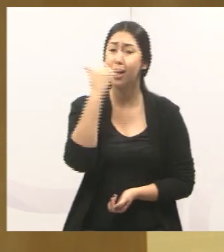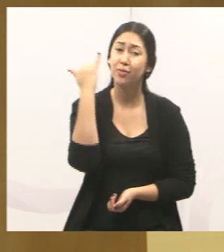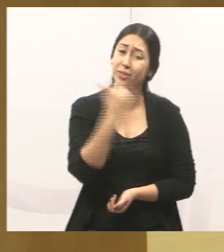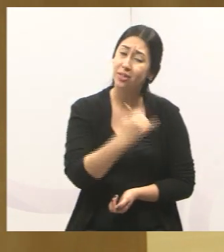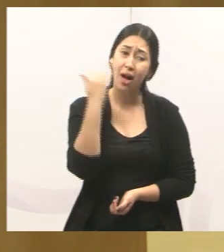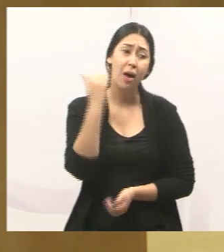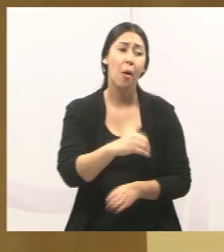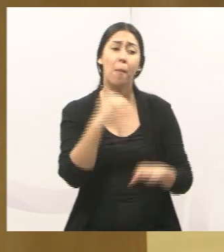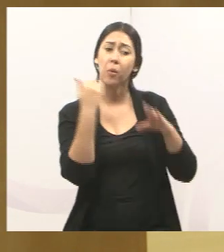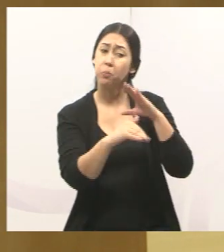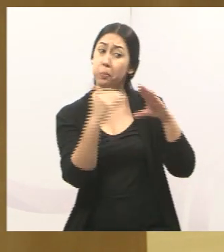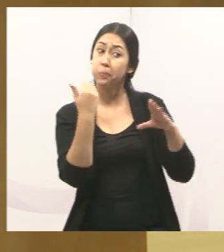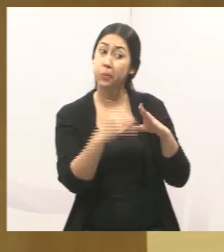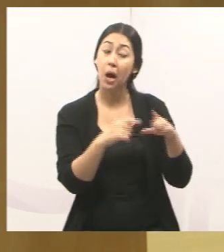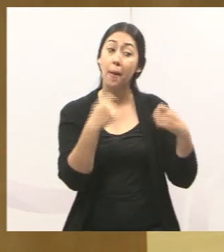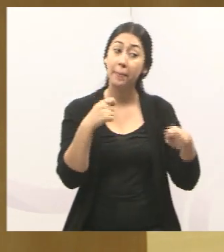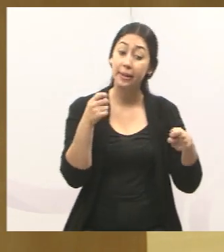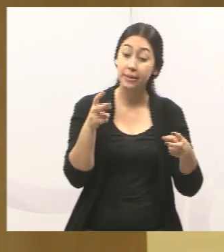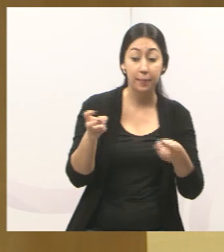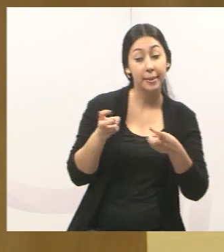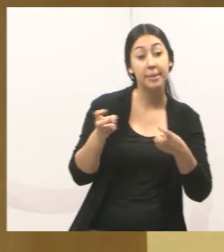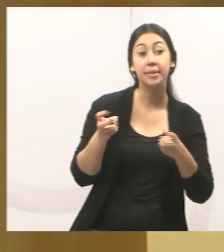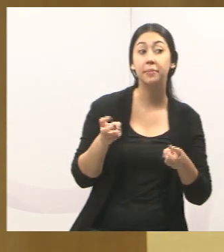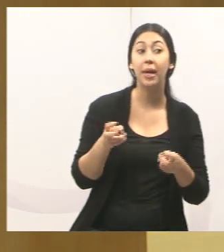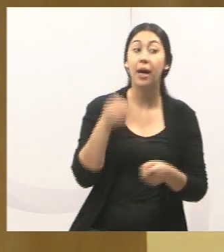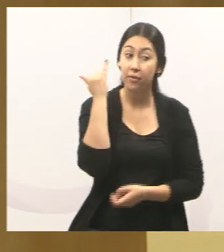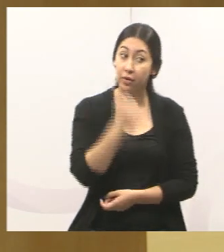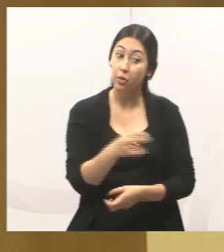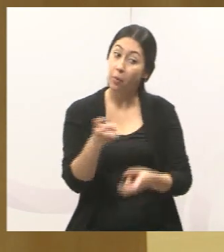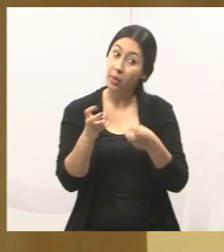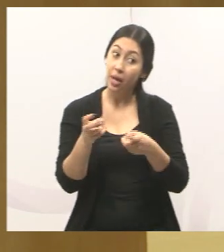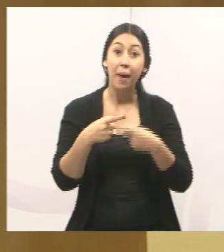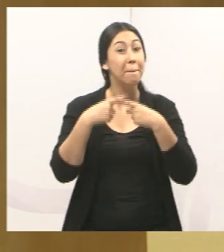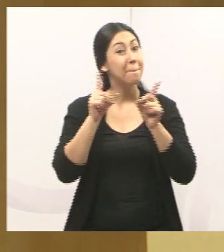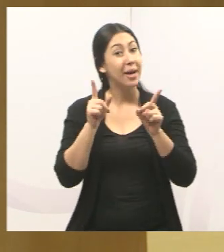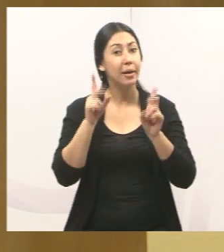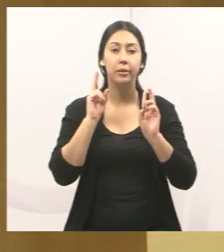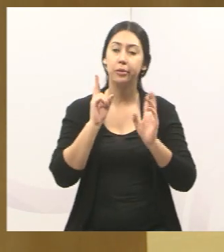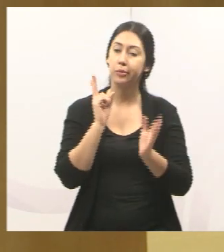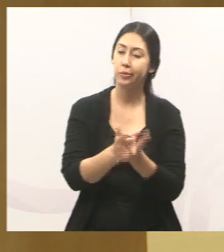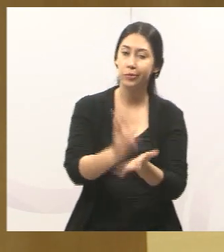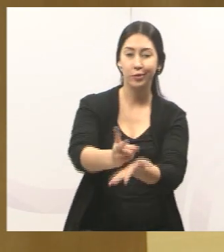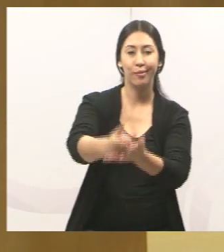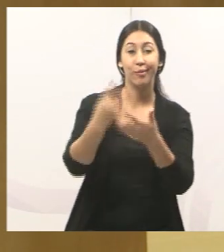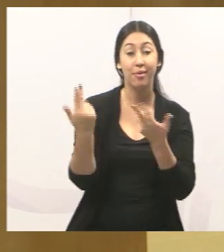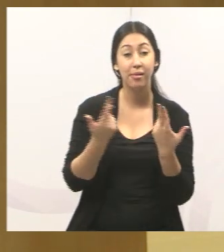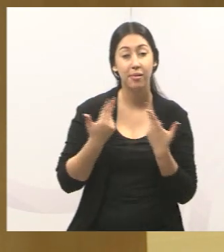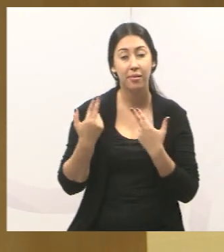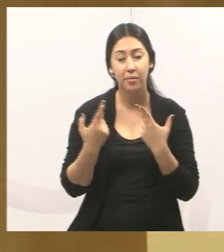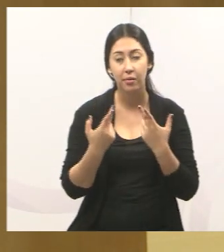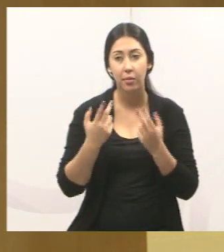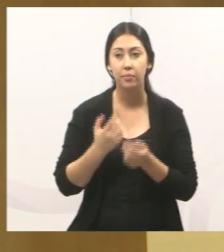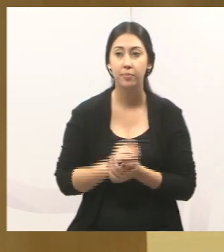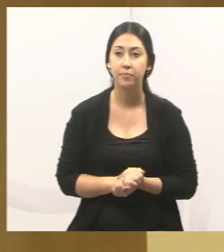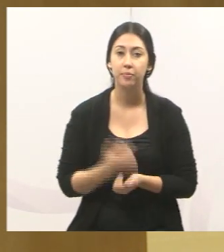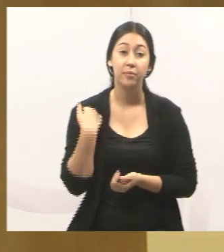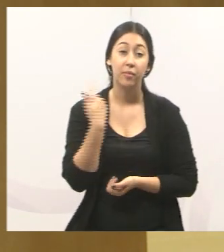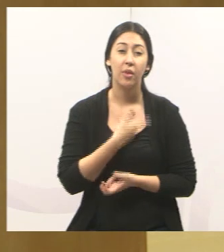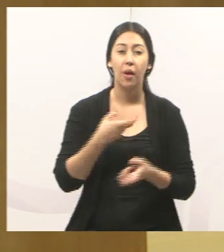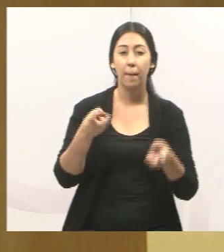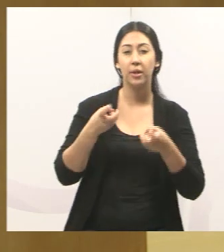notificaram, olha, dá uma olhada nesse assunto, e repetiu em 2016. A gente vê a questão